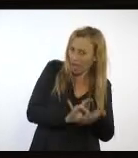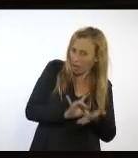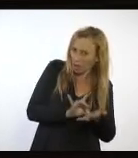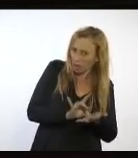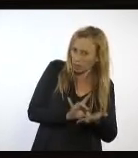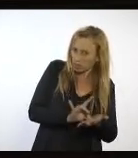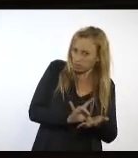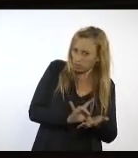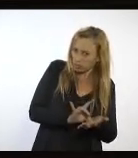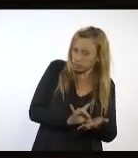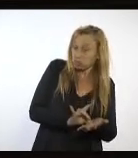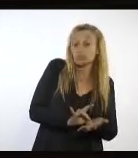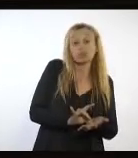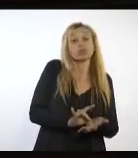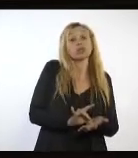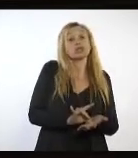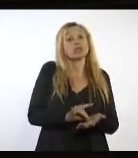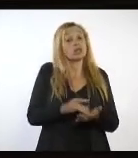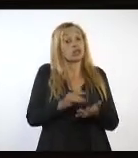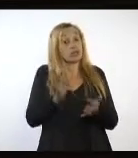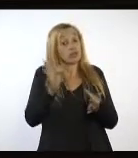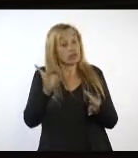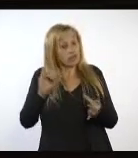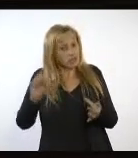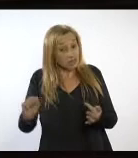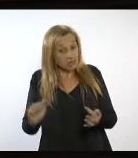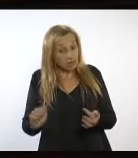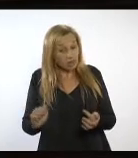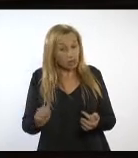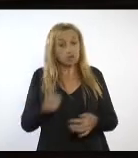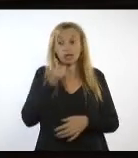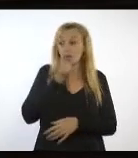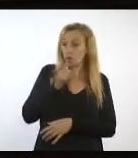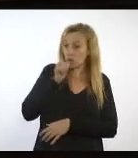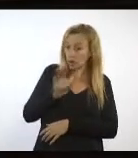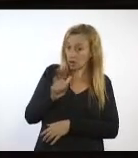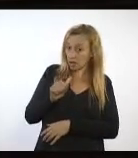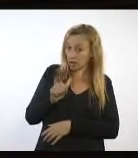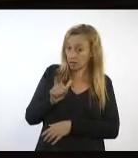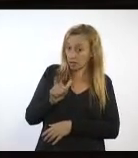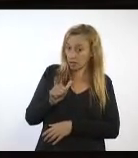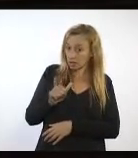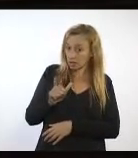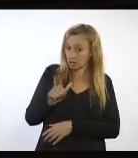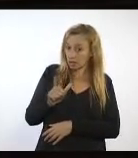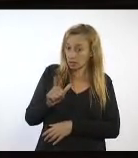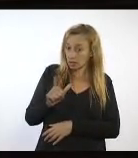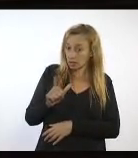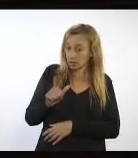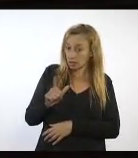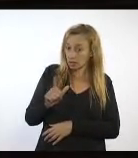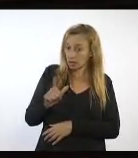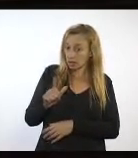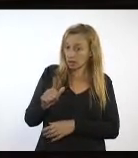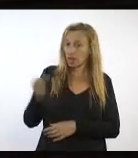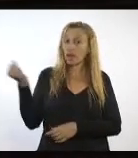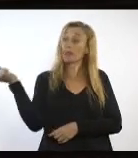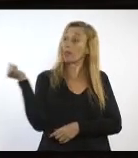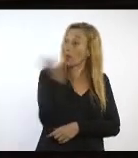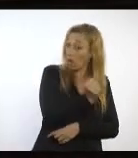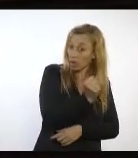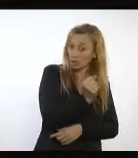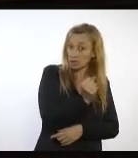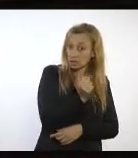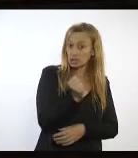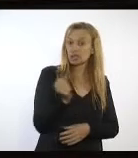é real, física, quando essa mulher, a partir desse espiral de violência, é assassinada dentro da